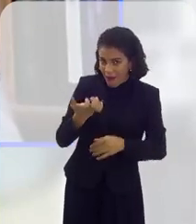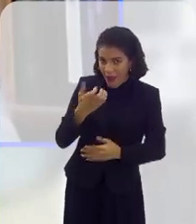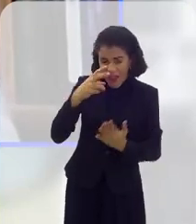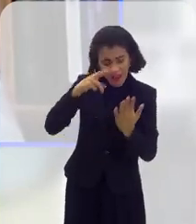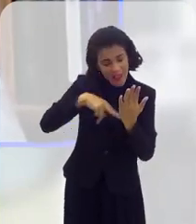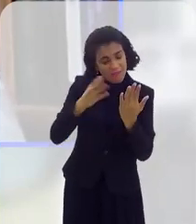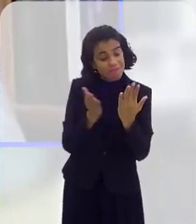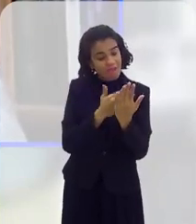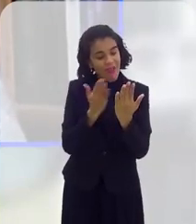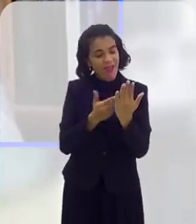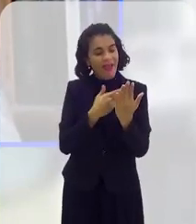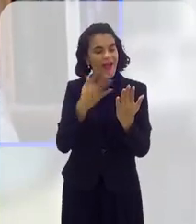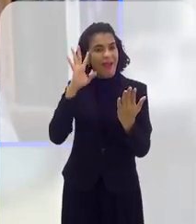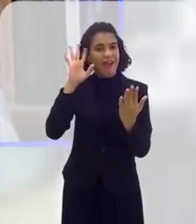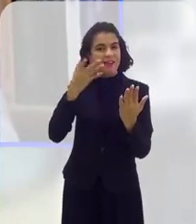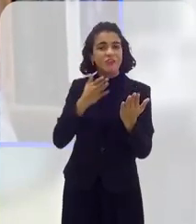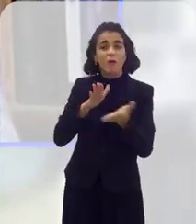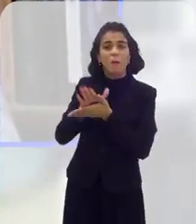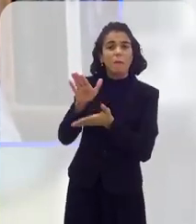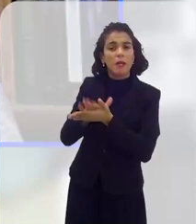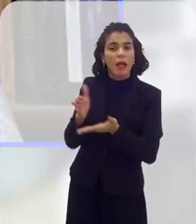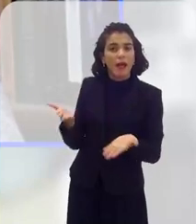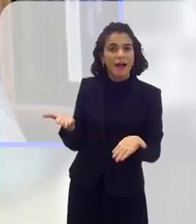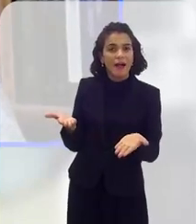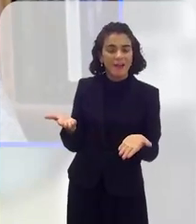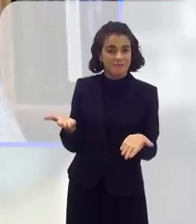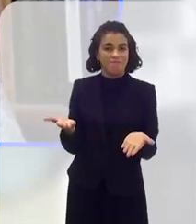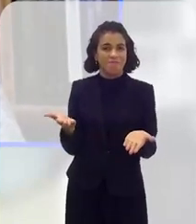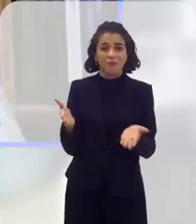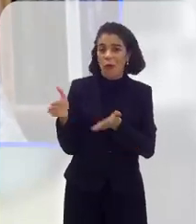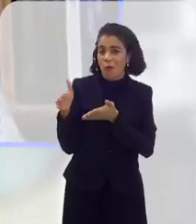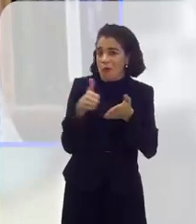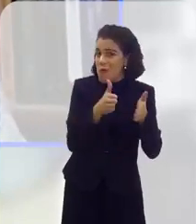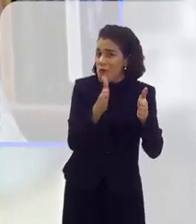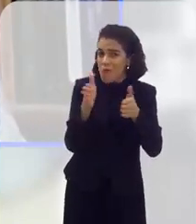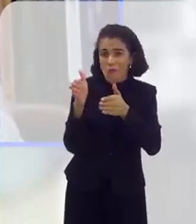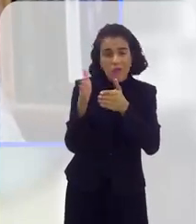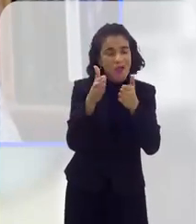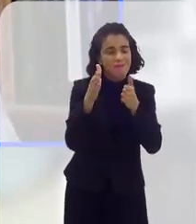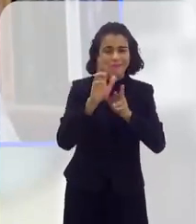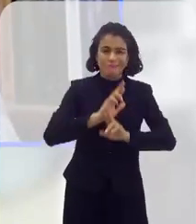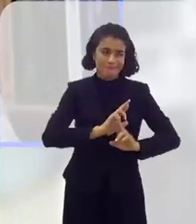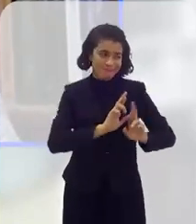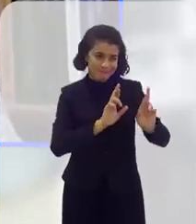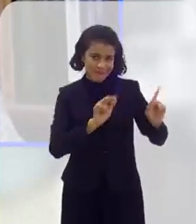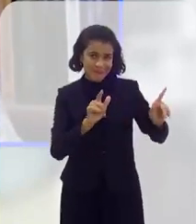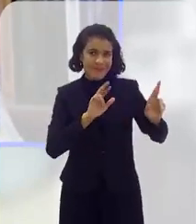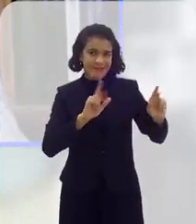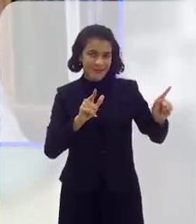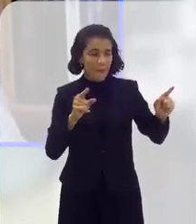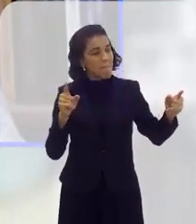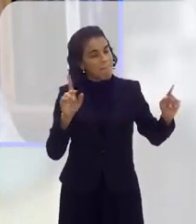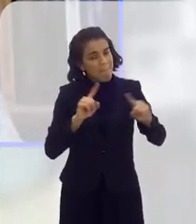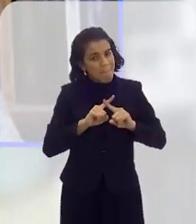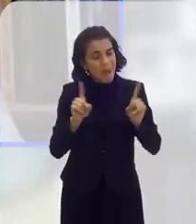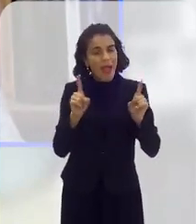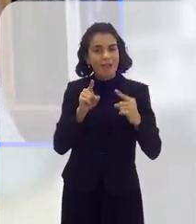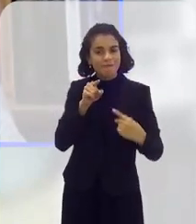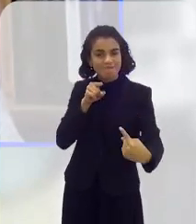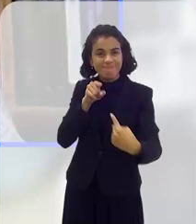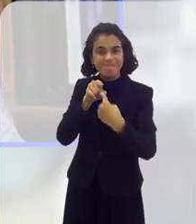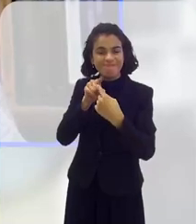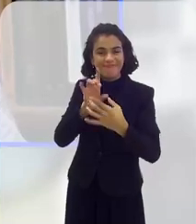ler? Leram, gostaram e resolveram publicar. Então, foi um caminho completamente diferente do Chico, foi uma